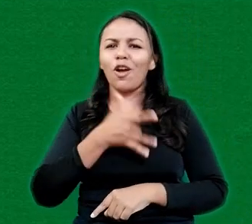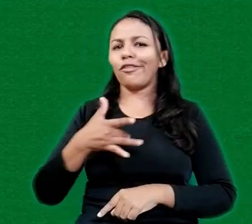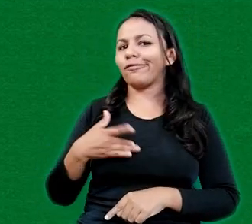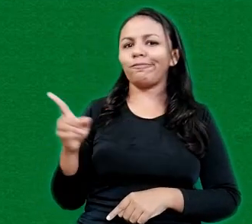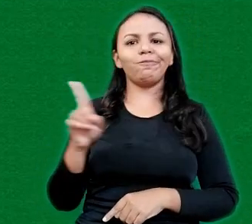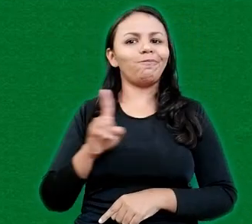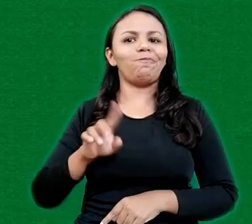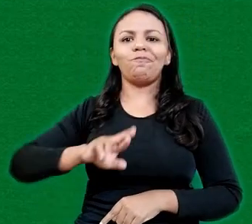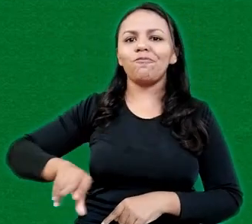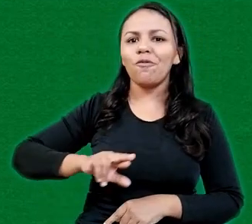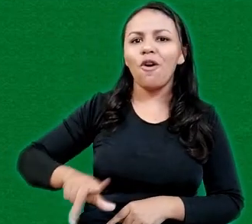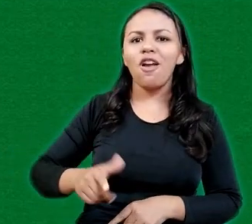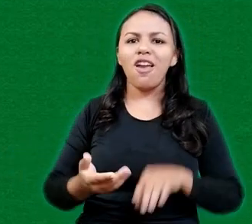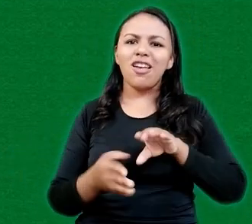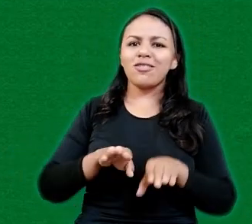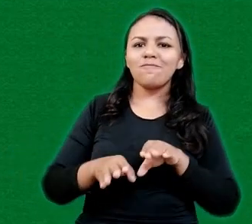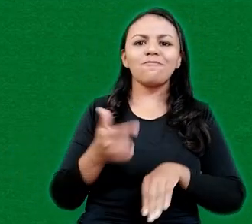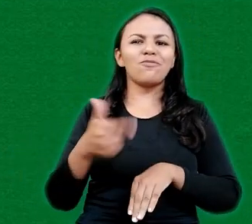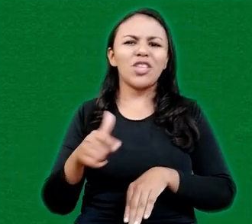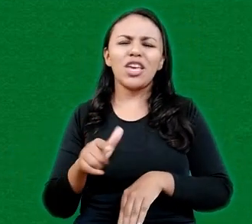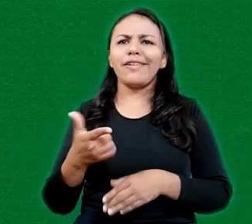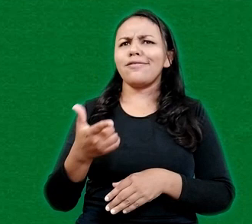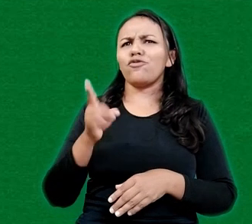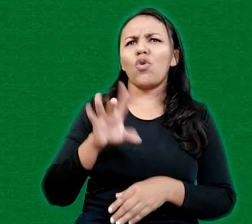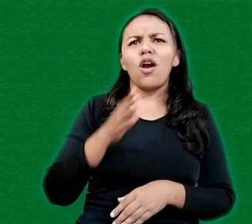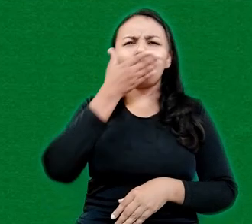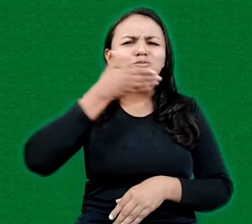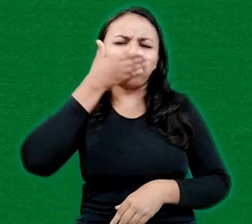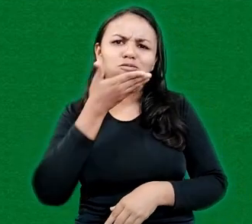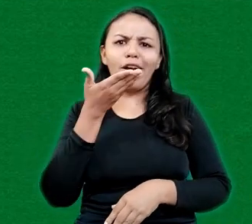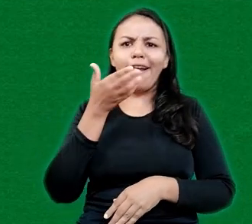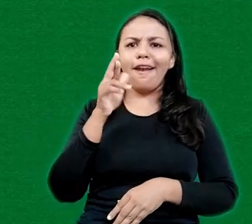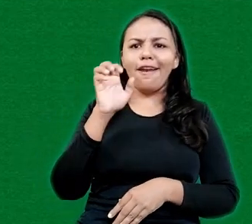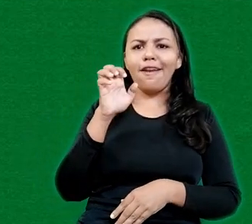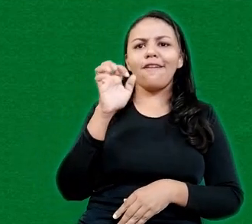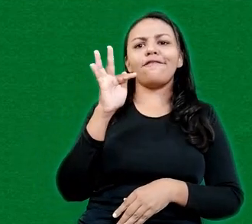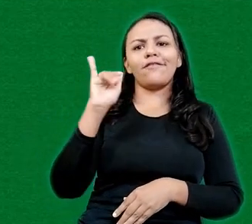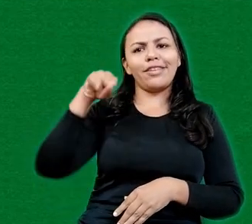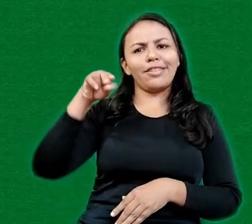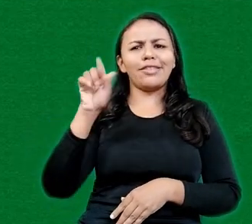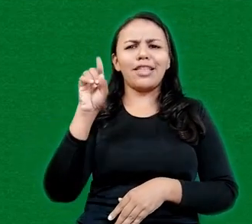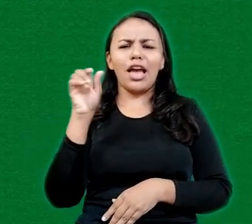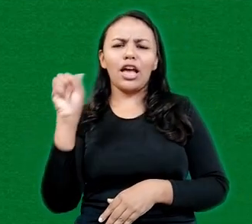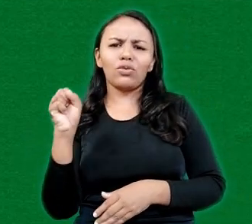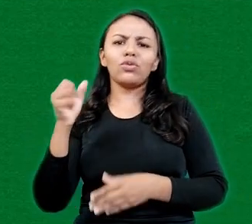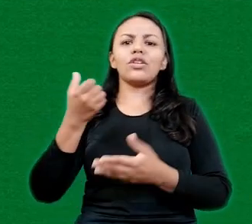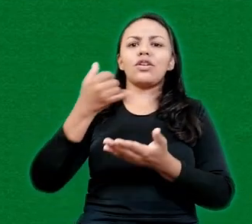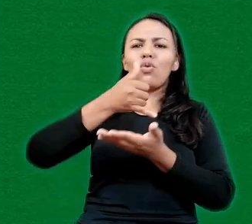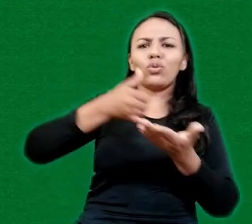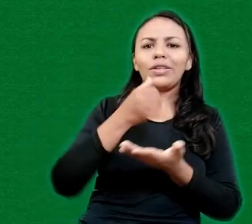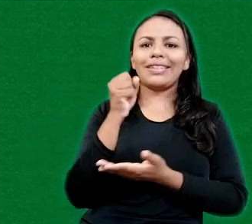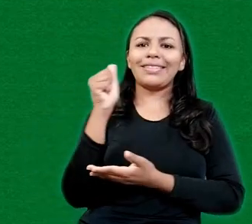alimentação que é muito rica em açúcar, em refinados, em gorduras saturadas, em